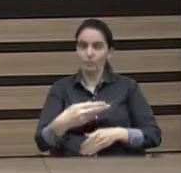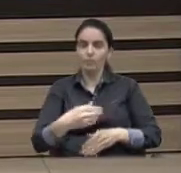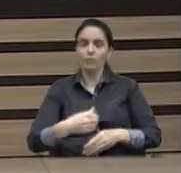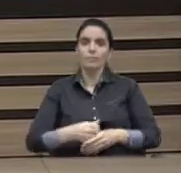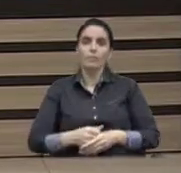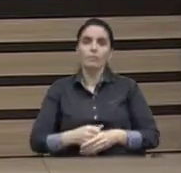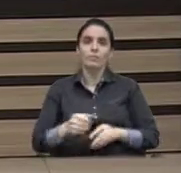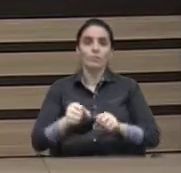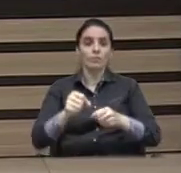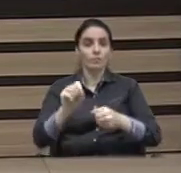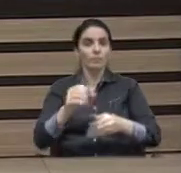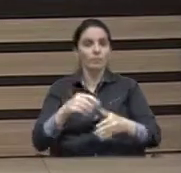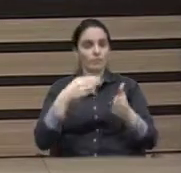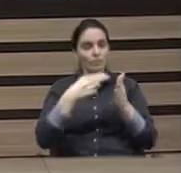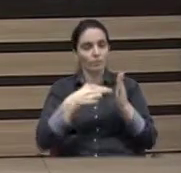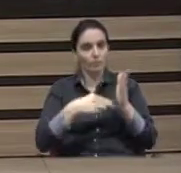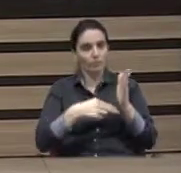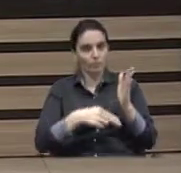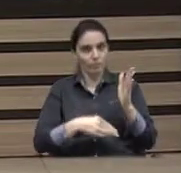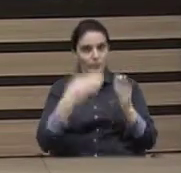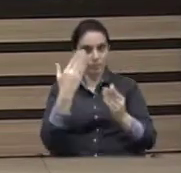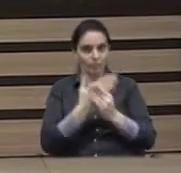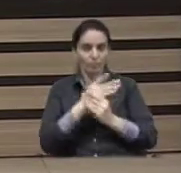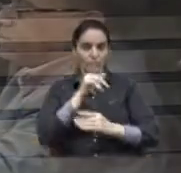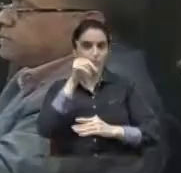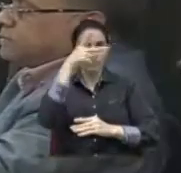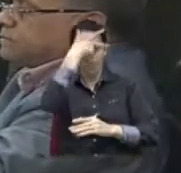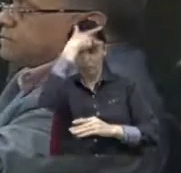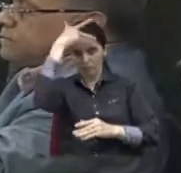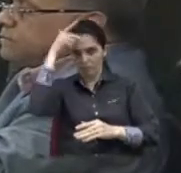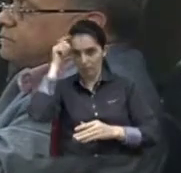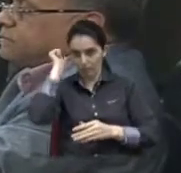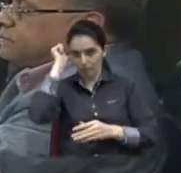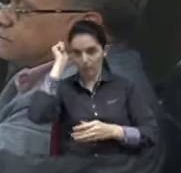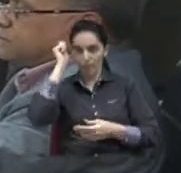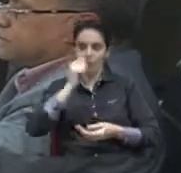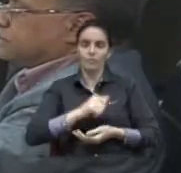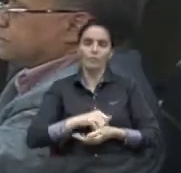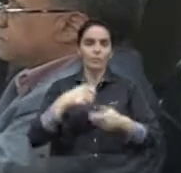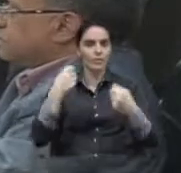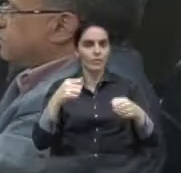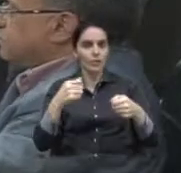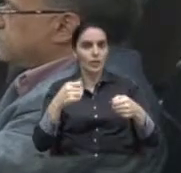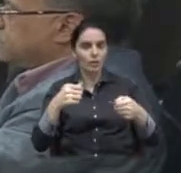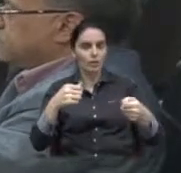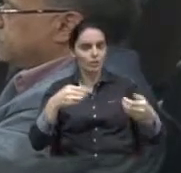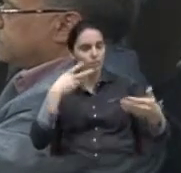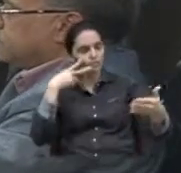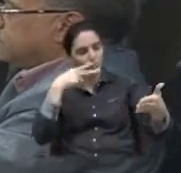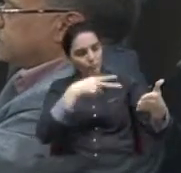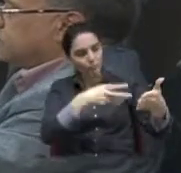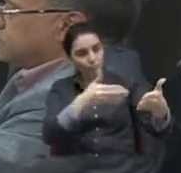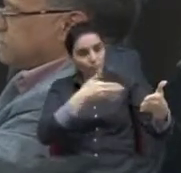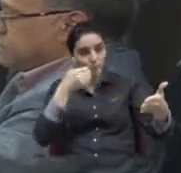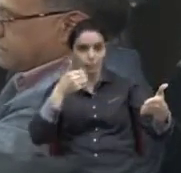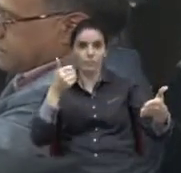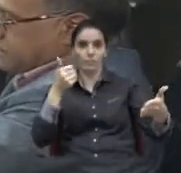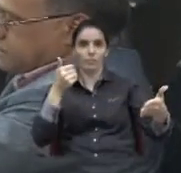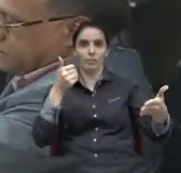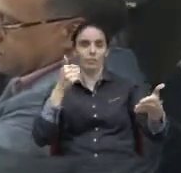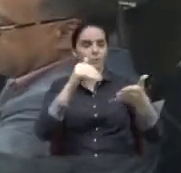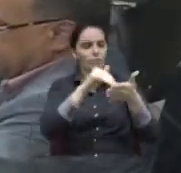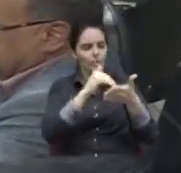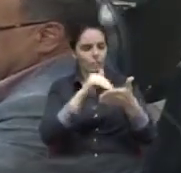virtude do assunto constante do requerimento protocolado nesta Prefeitura Municipal, merecer uma análise mais apurada por parte das